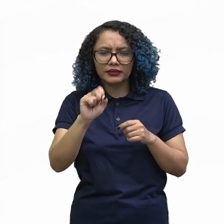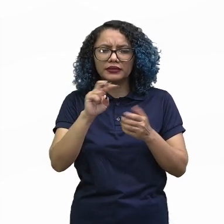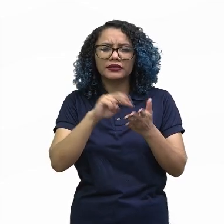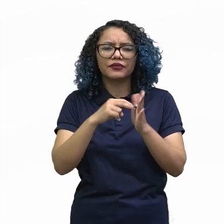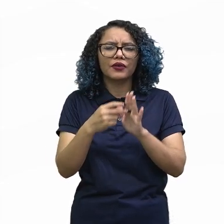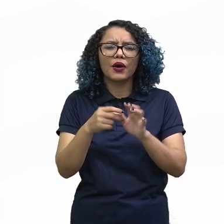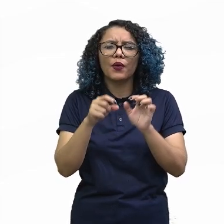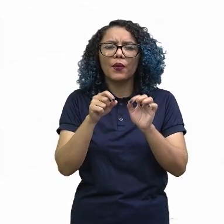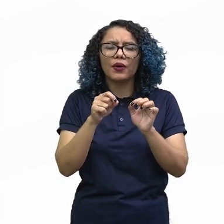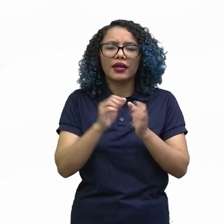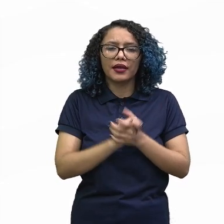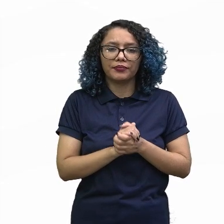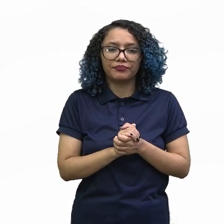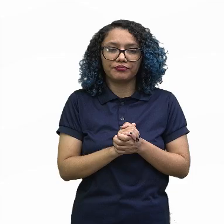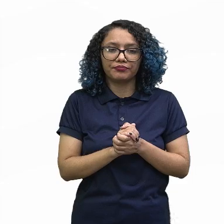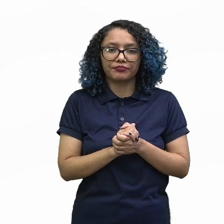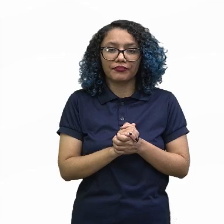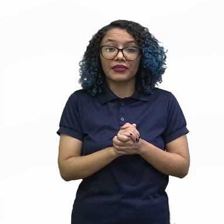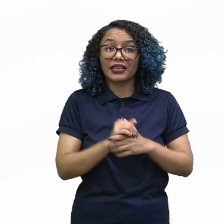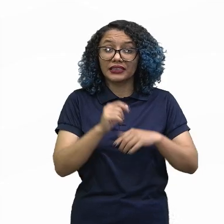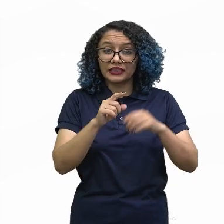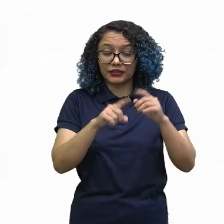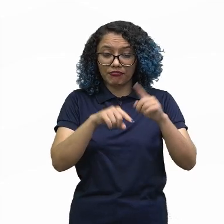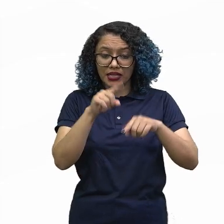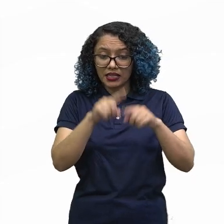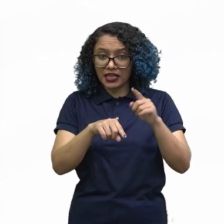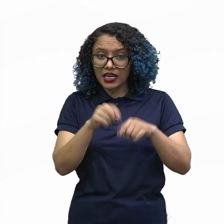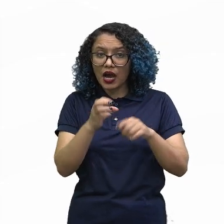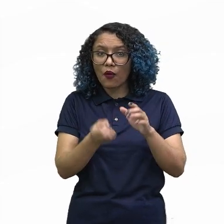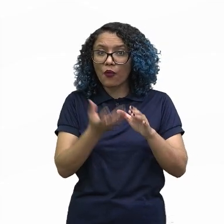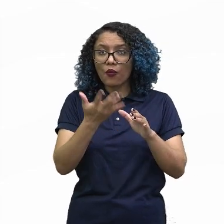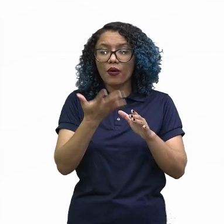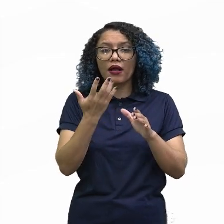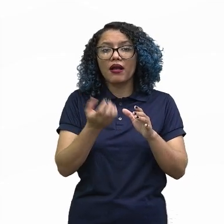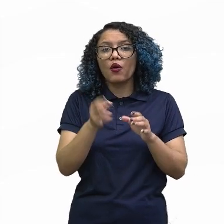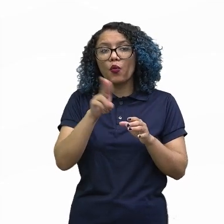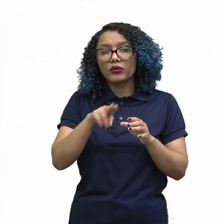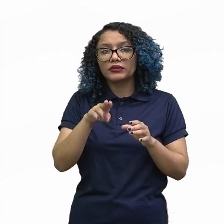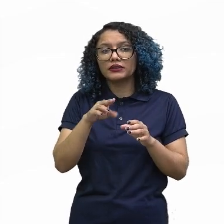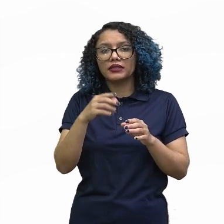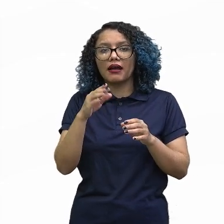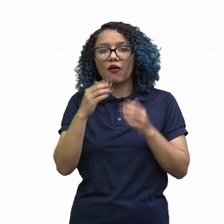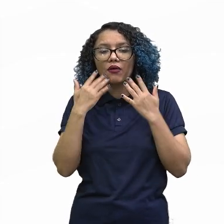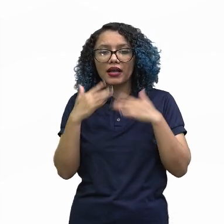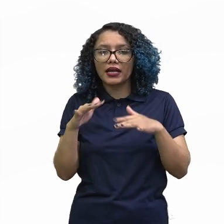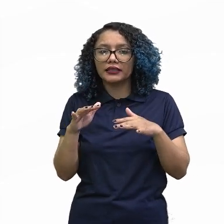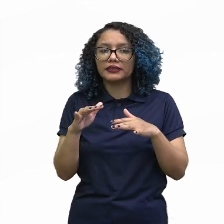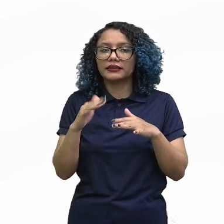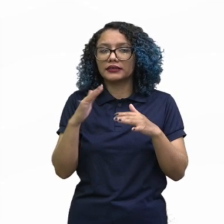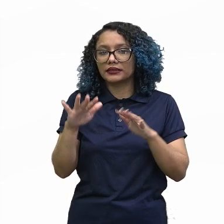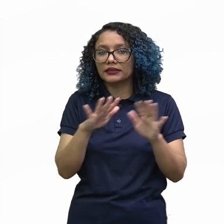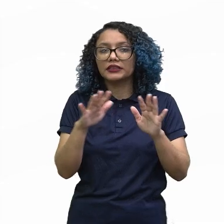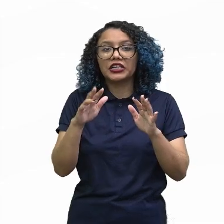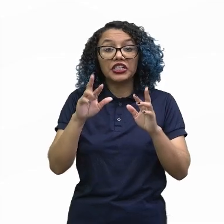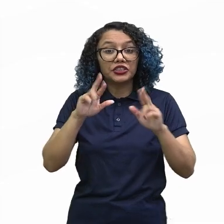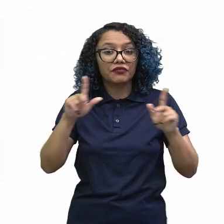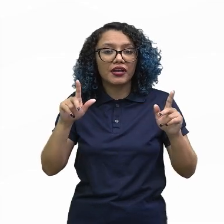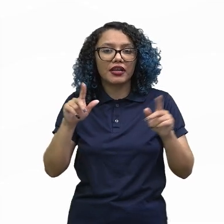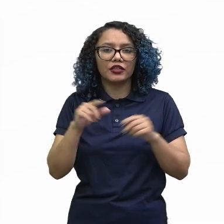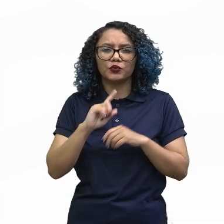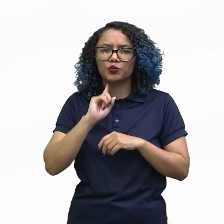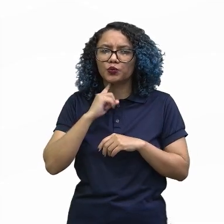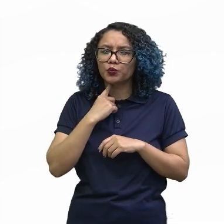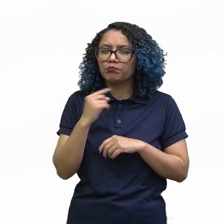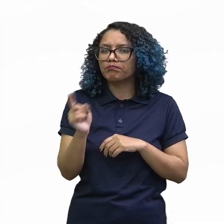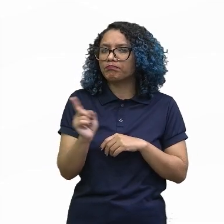em biogás já é um pouco diferente. Ele não emite emissão de poluentes,